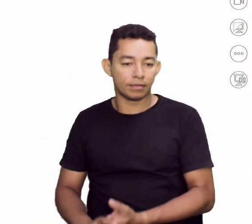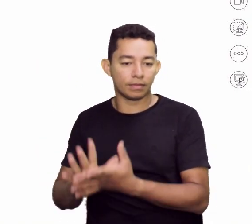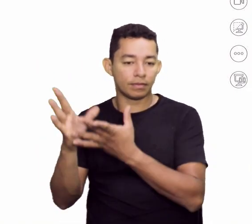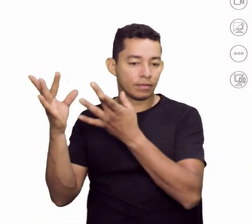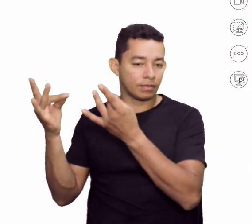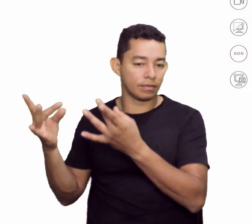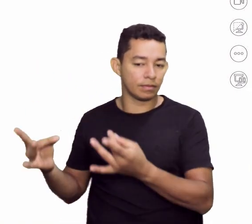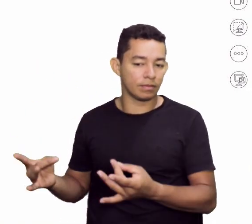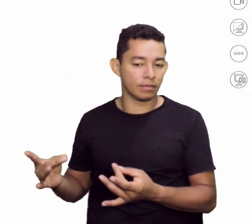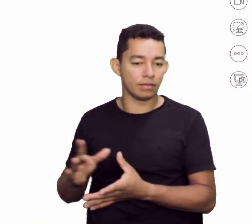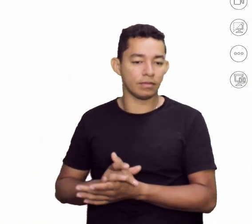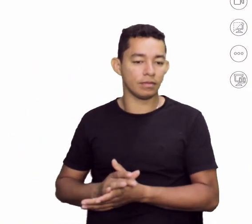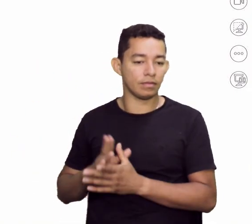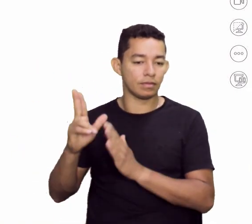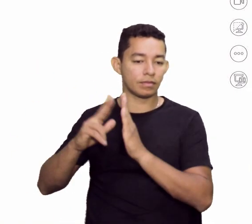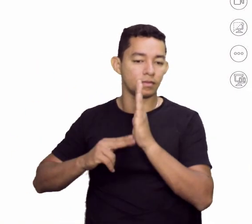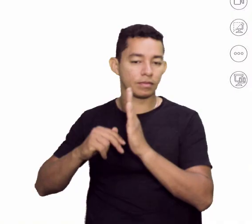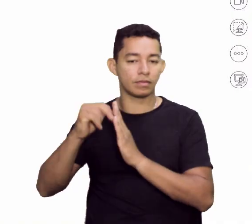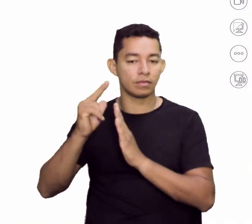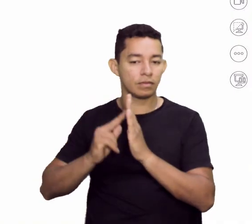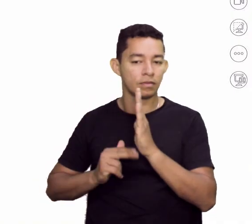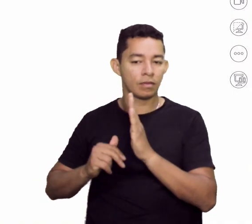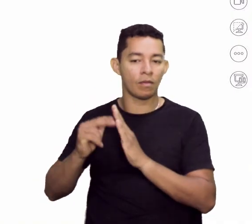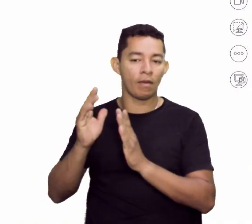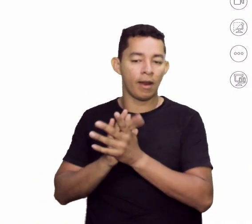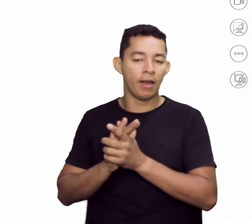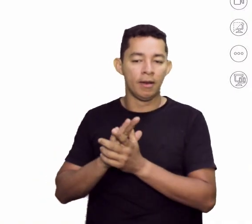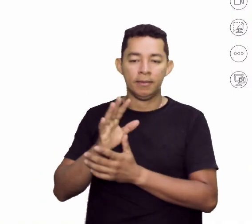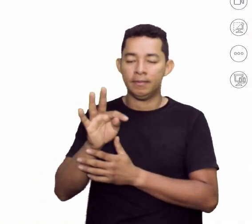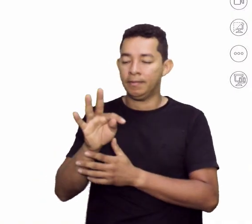detalhe de uma pintura tumular